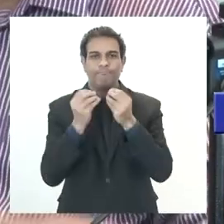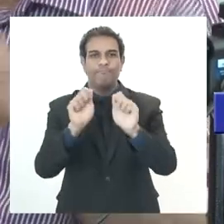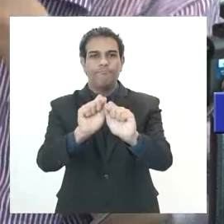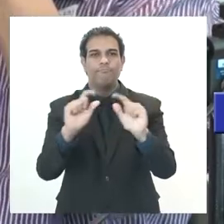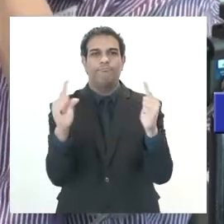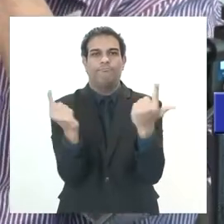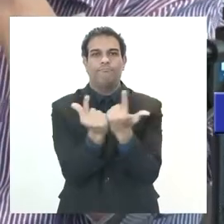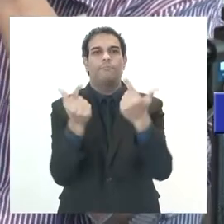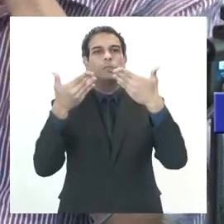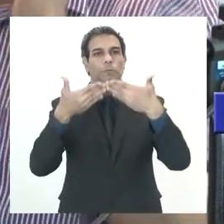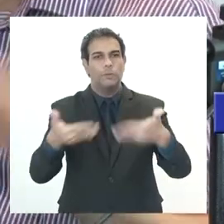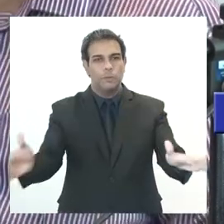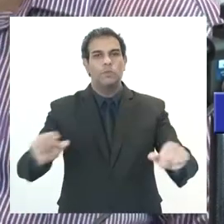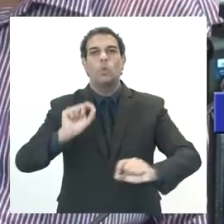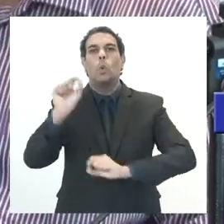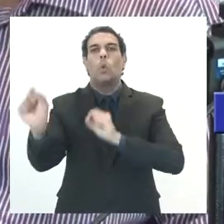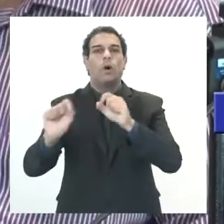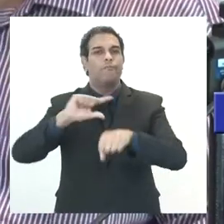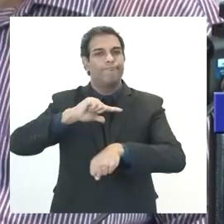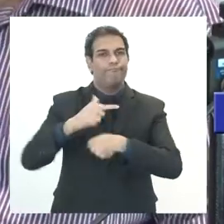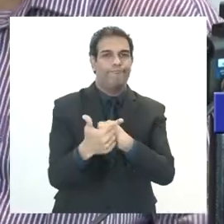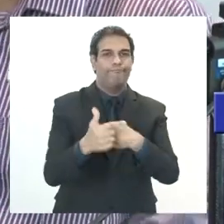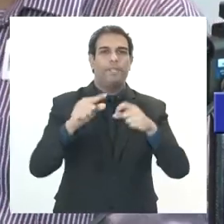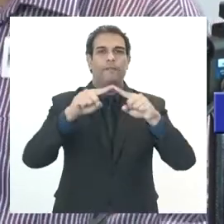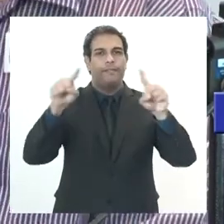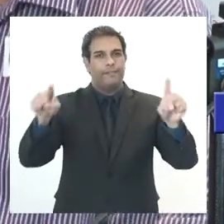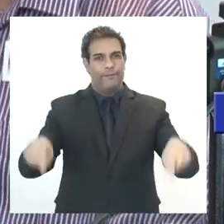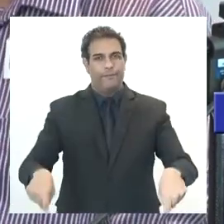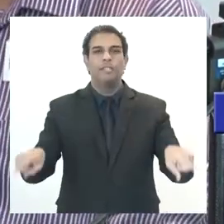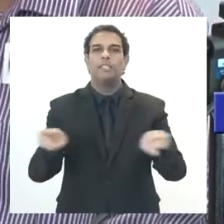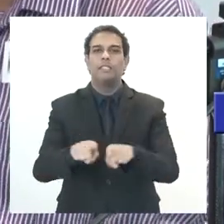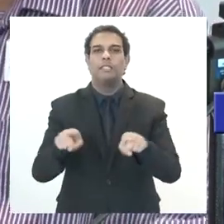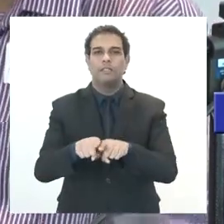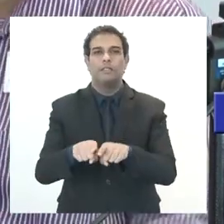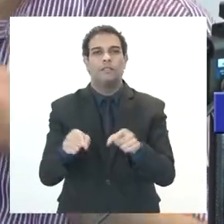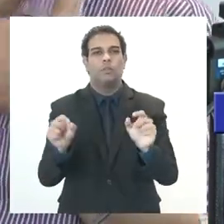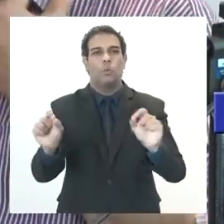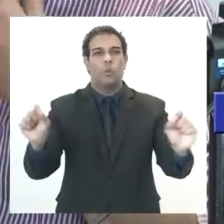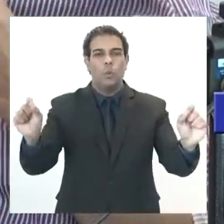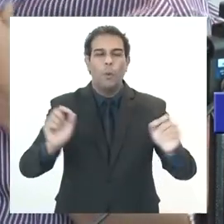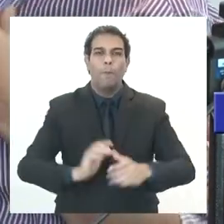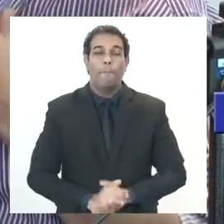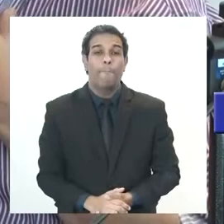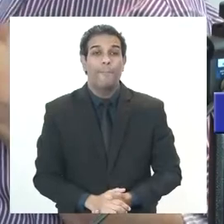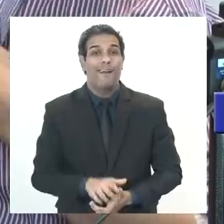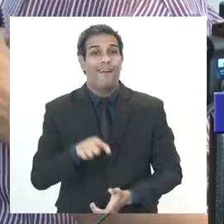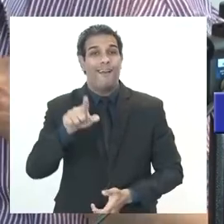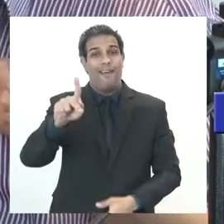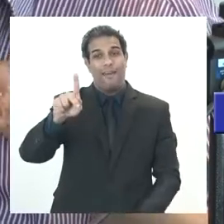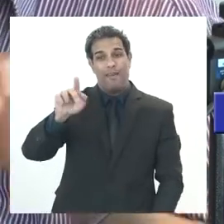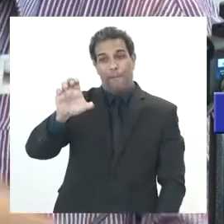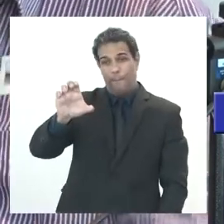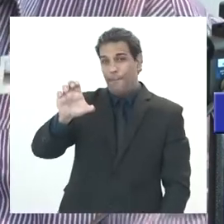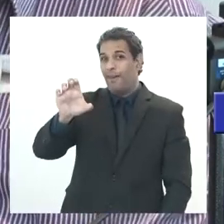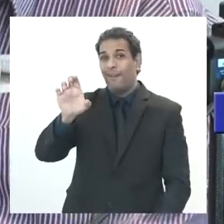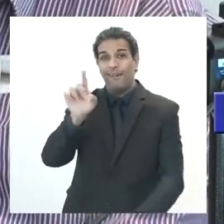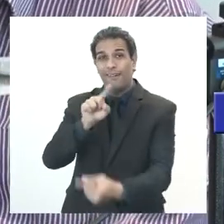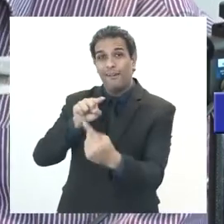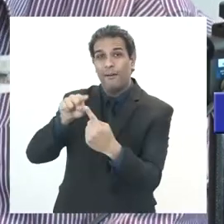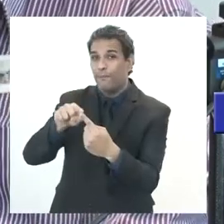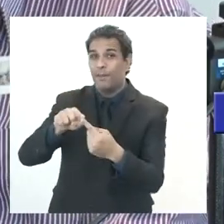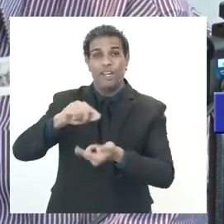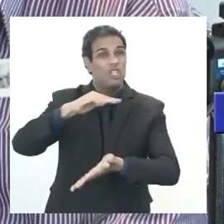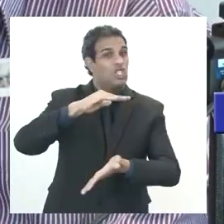defesa do serviço público do trabalhador e do empregado público essa pack 32 ela tem que ser